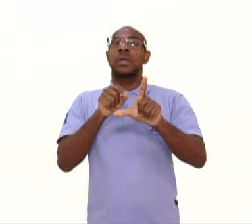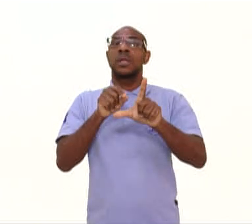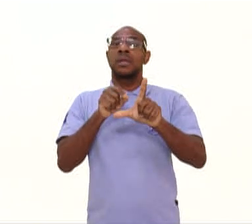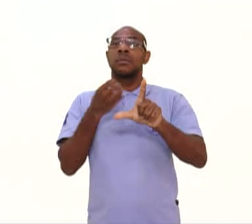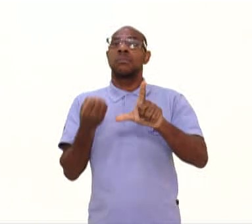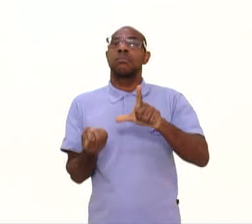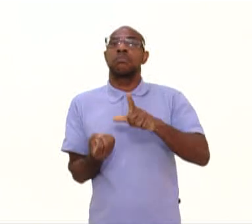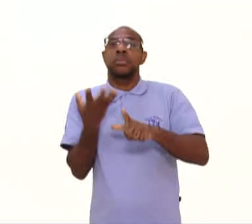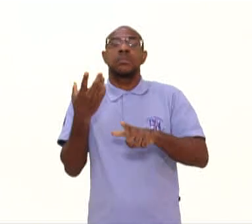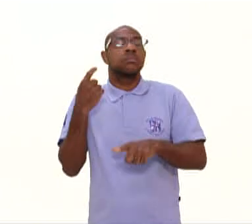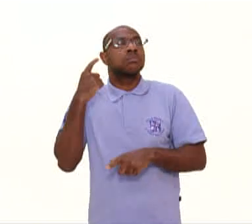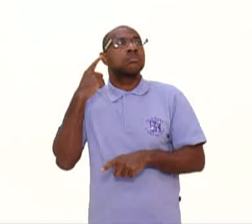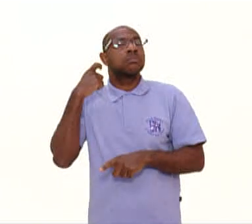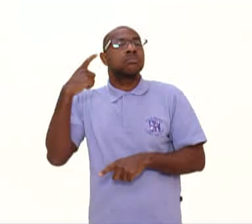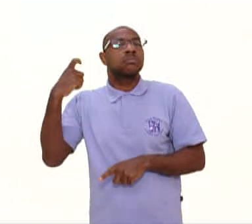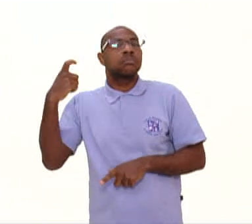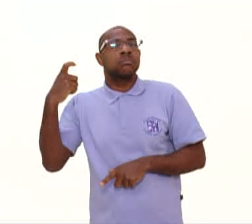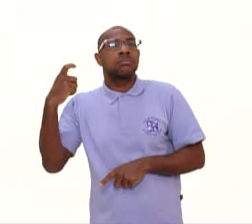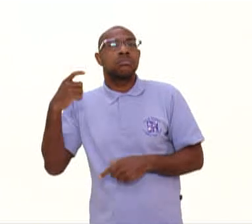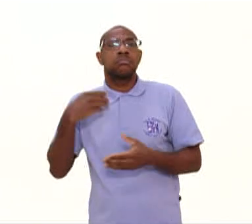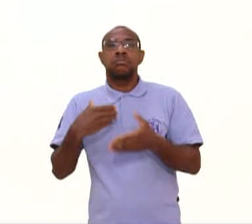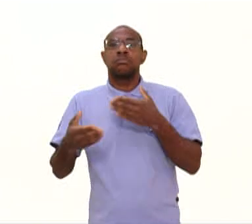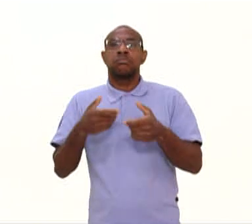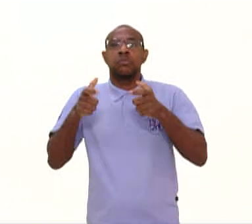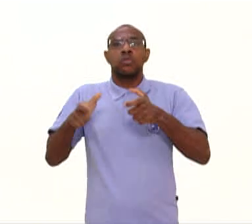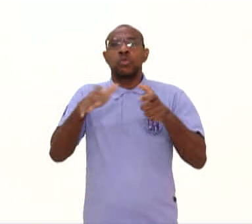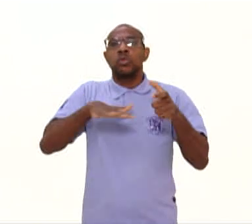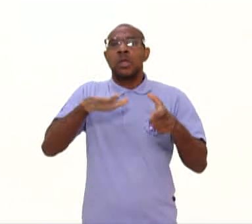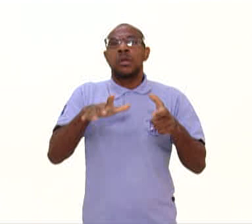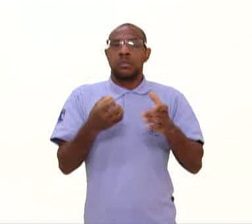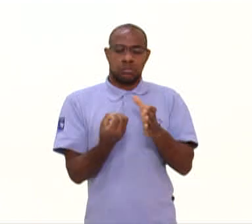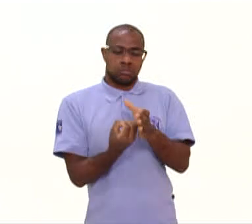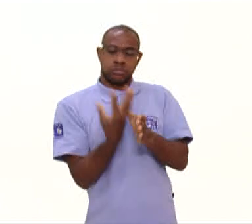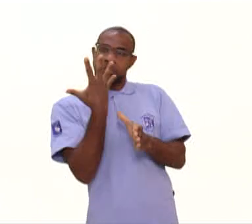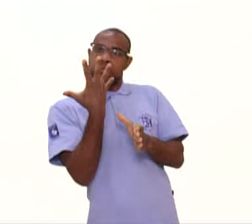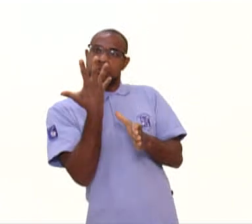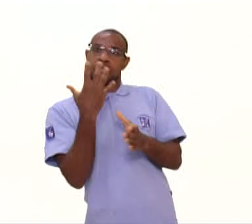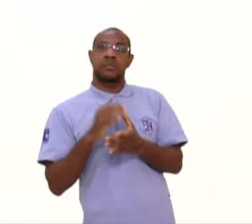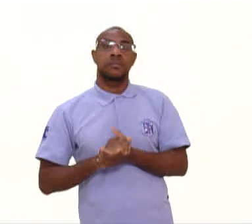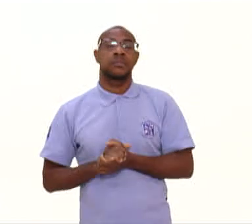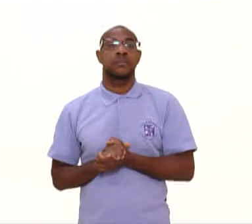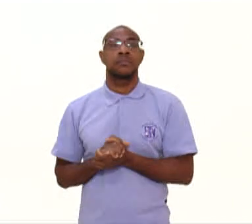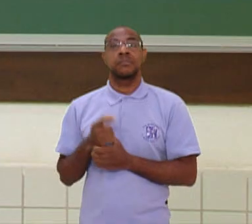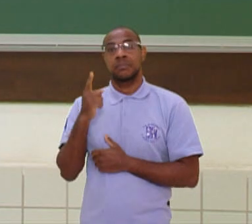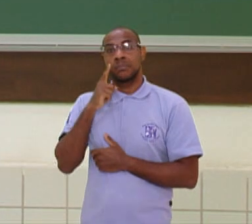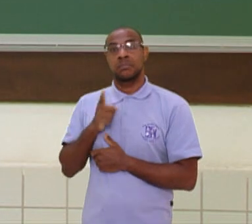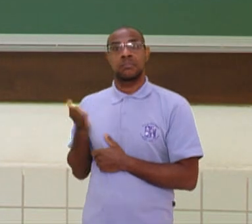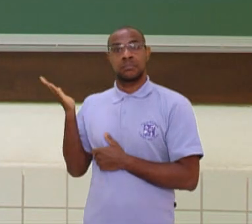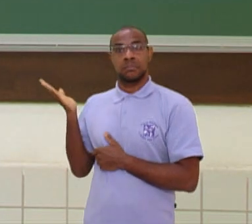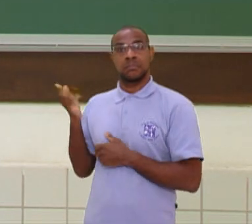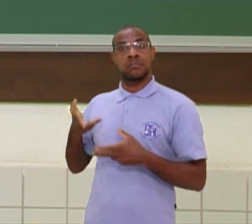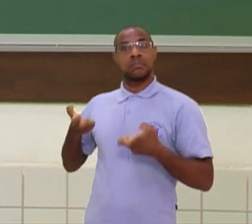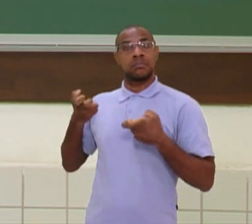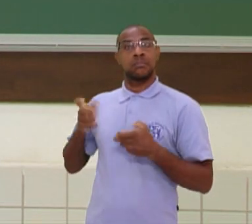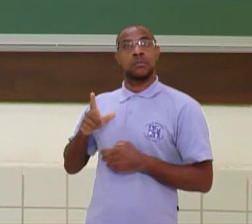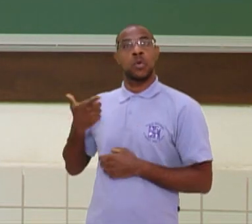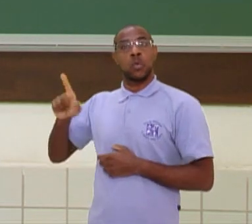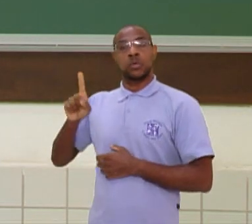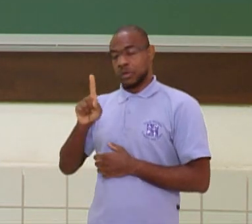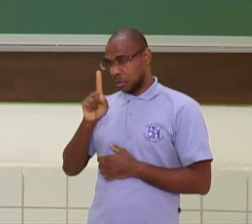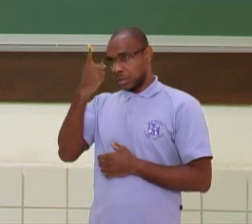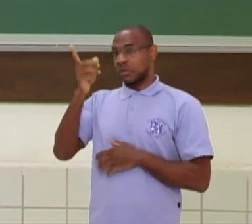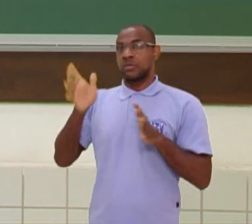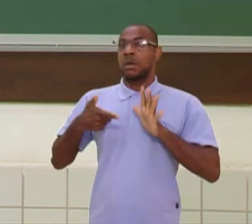chocar o som contra um sólido seria igual ao ângulo de reflexão. Então percebam que aqui a gente consegue estar vinculando algumas ideias que já